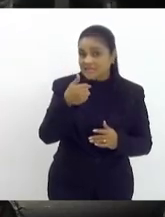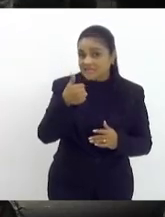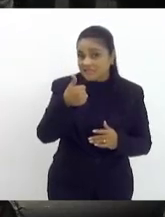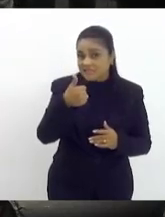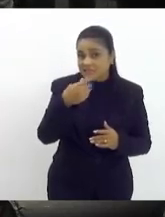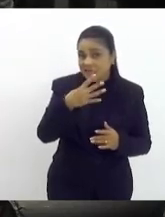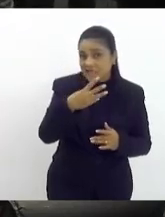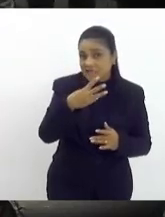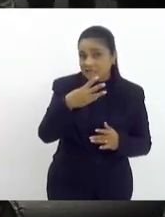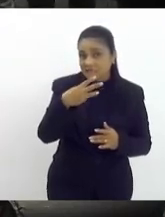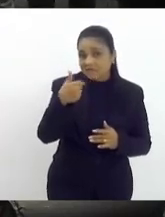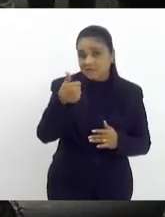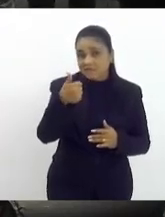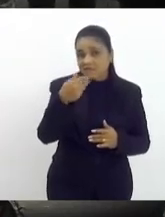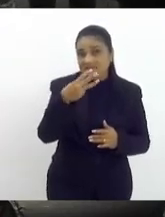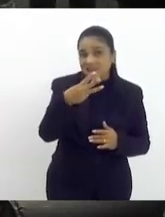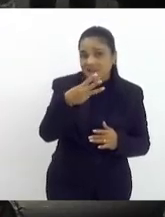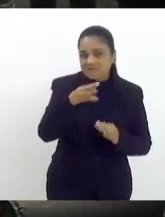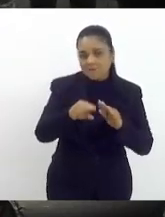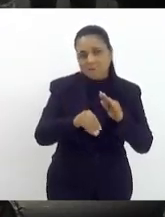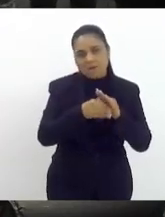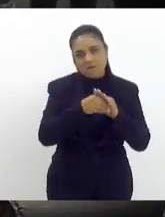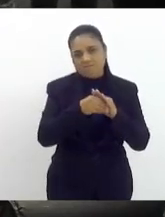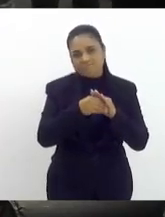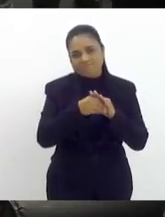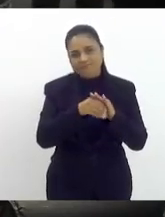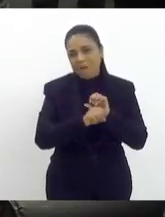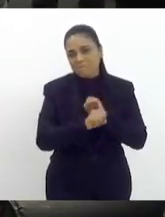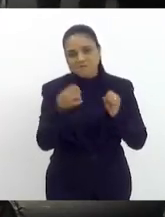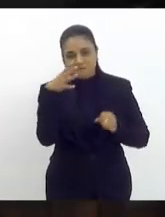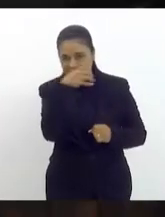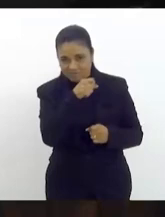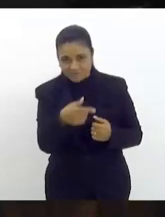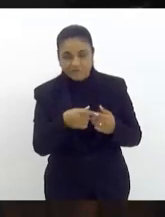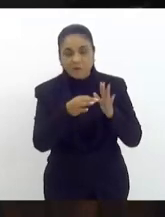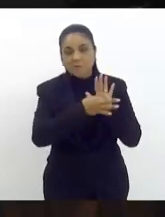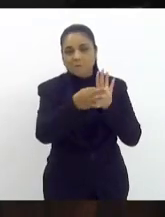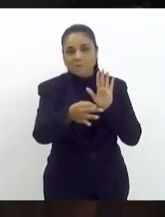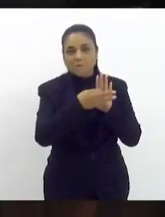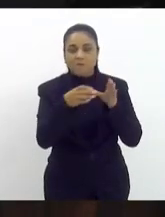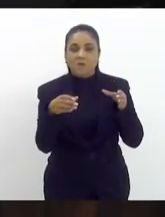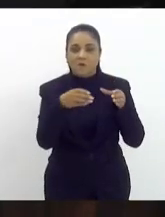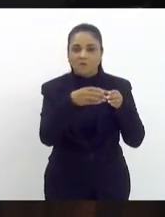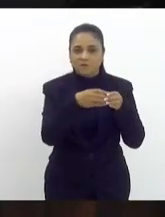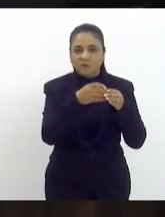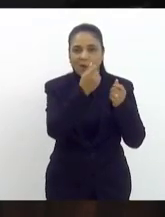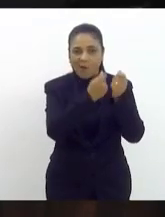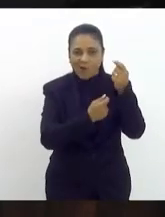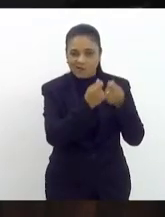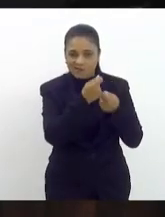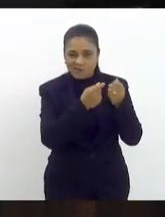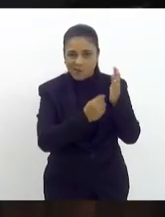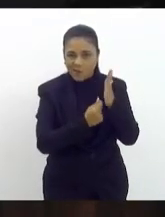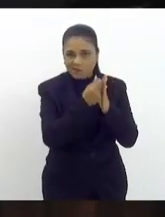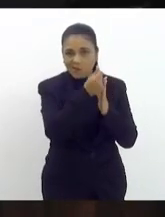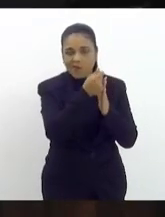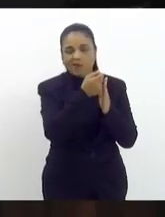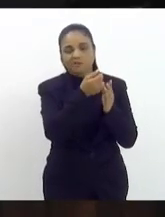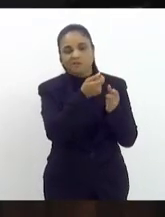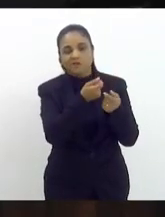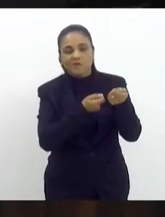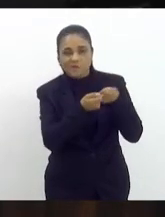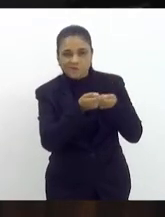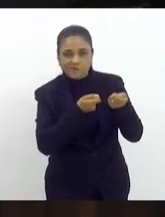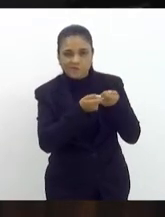não dá para tá salvar, bom. Desculpe. Tá, joia. Para emitir parecer pela Comissão de Orçamento, Finanças, Fiscalização Financeira